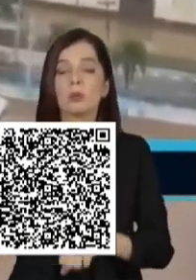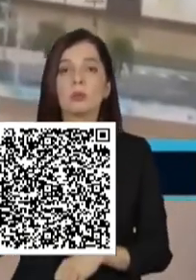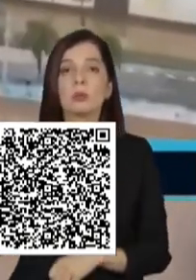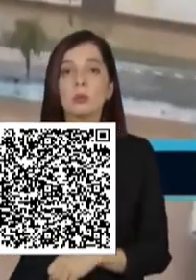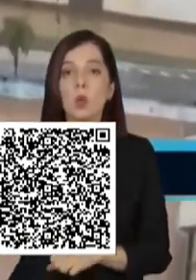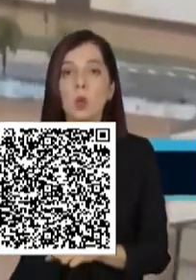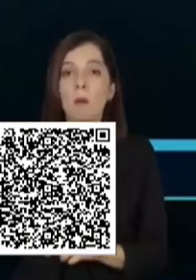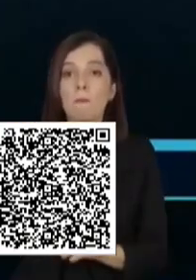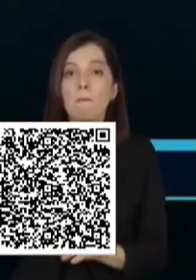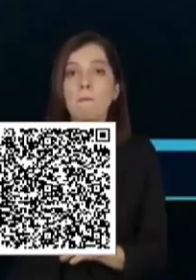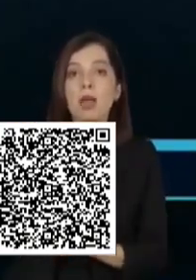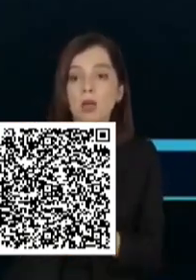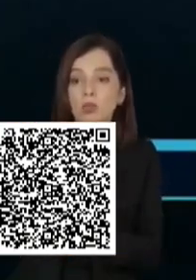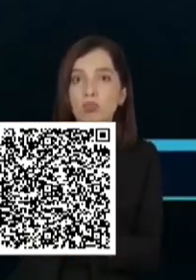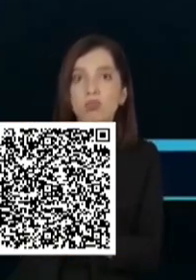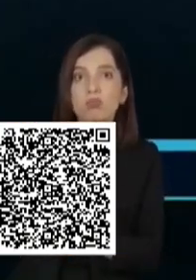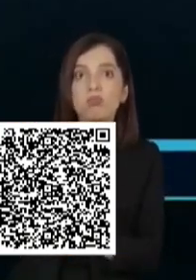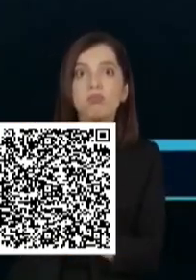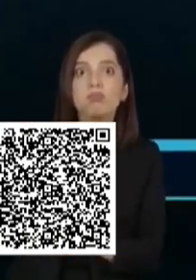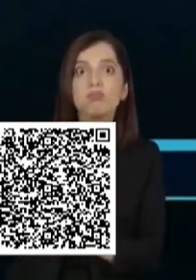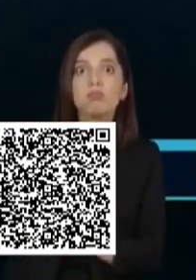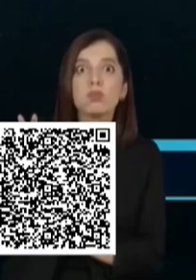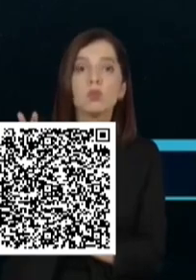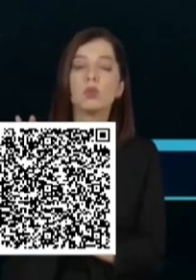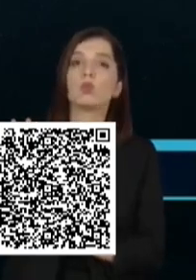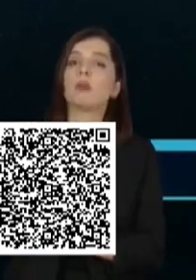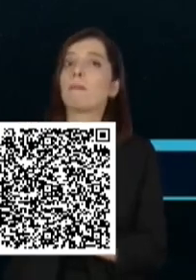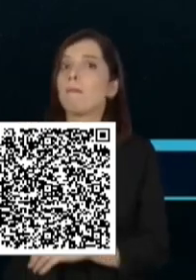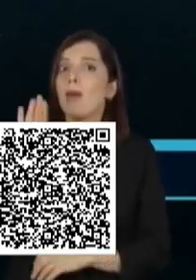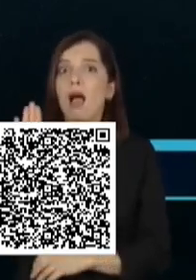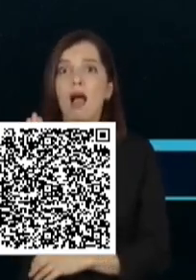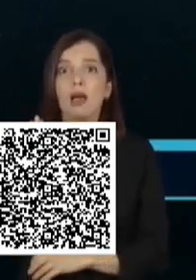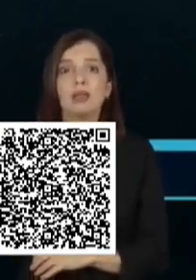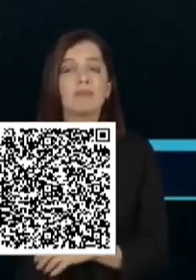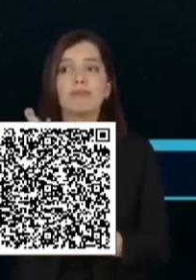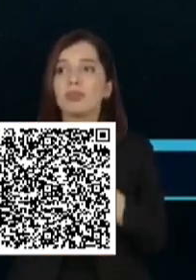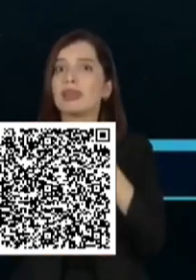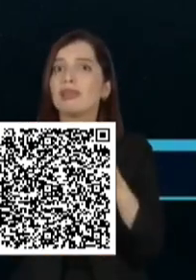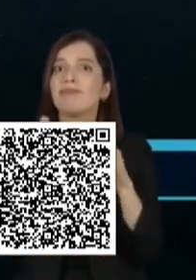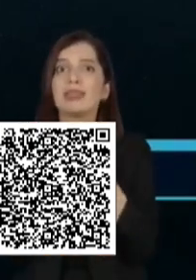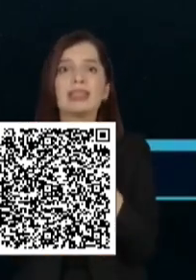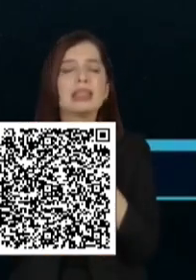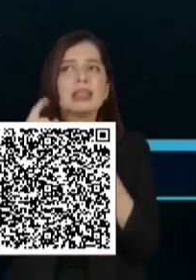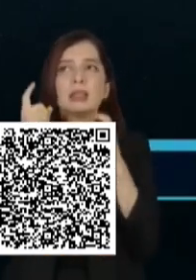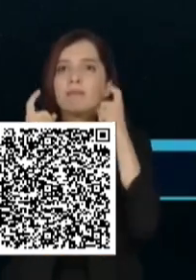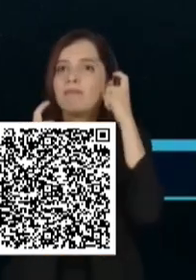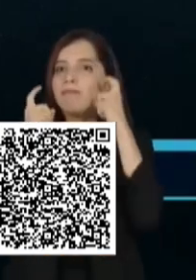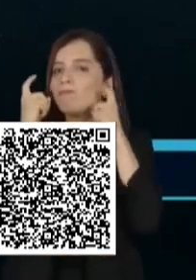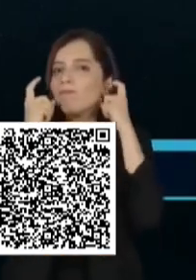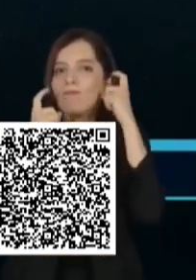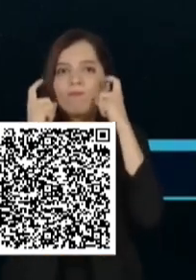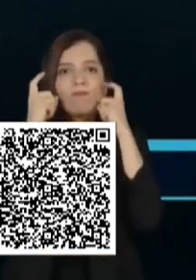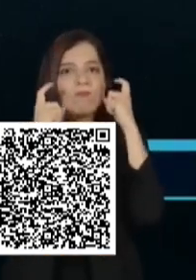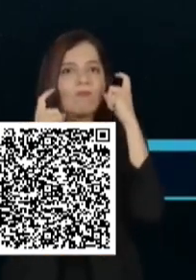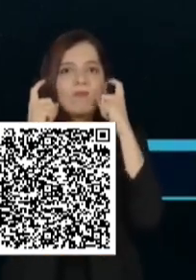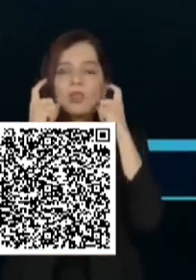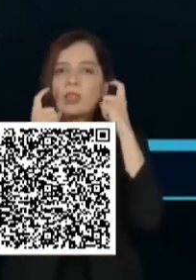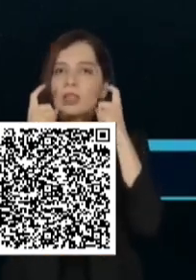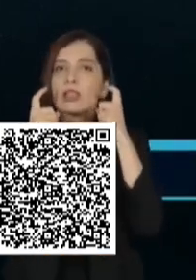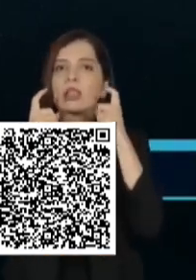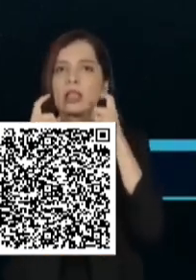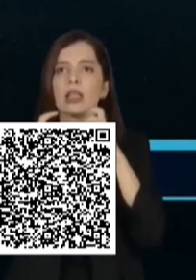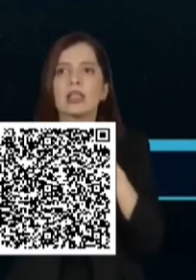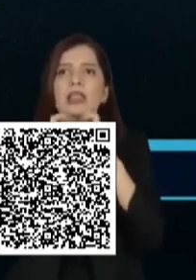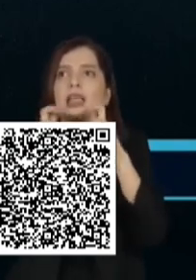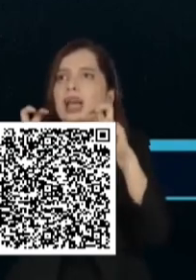bastante complicada algumas cidades já tem a redução do nível das águas nos rios mas